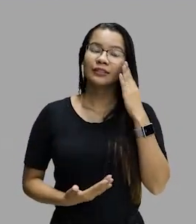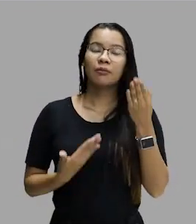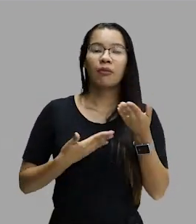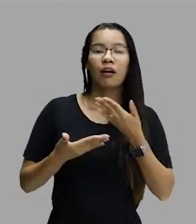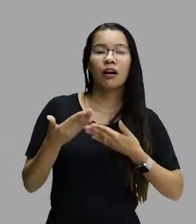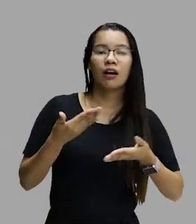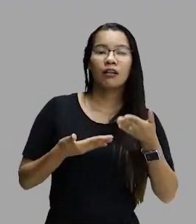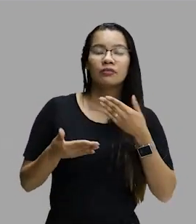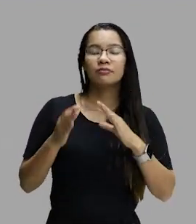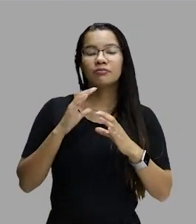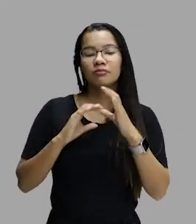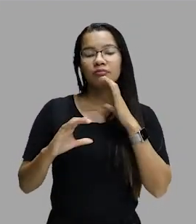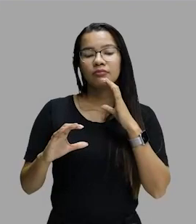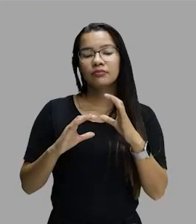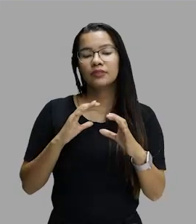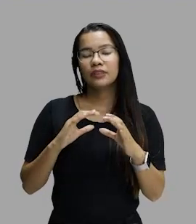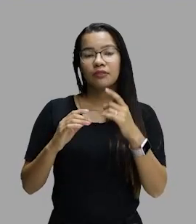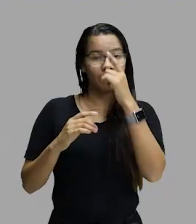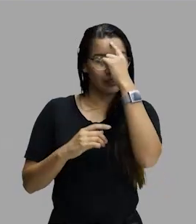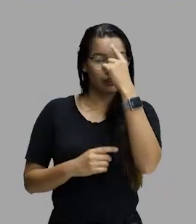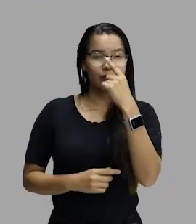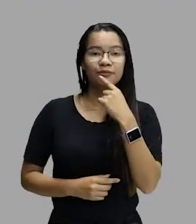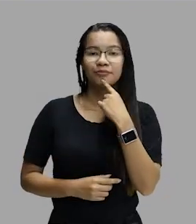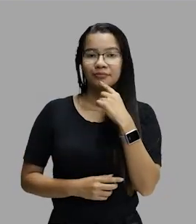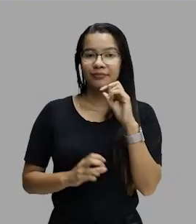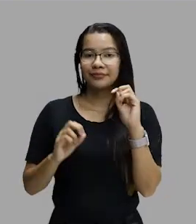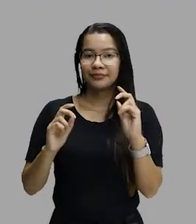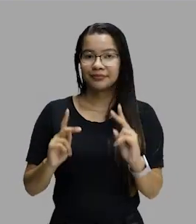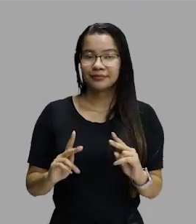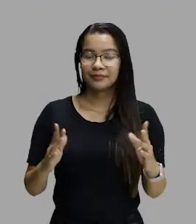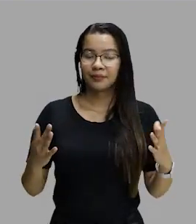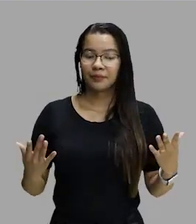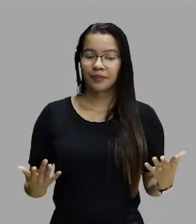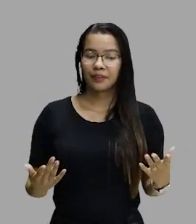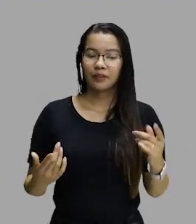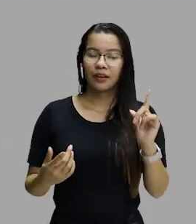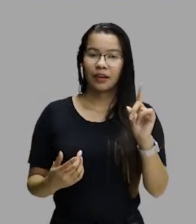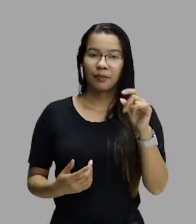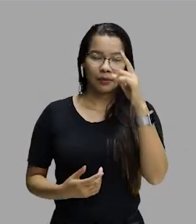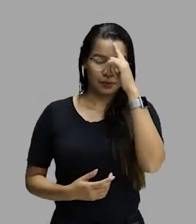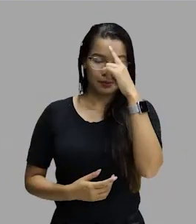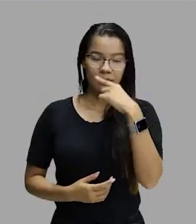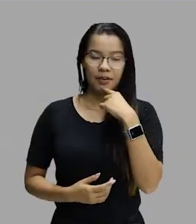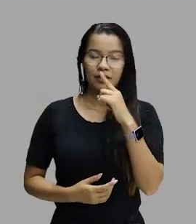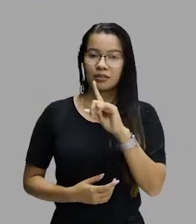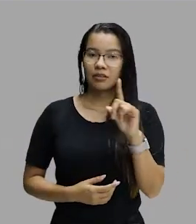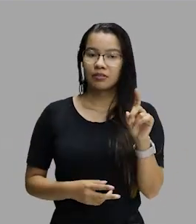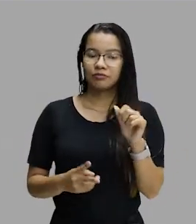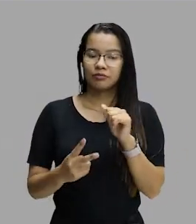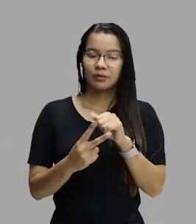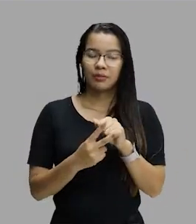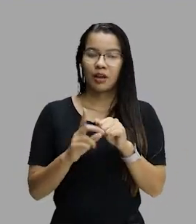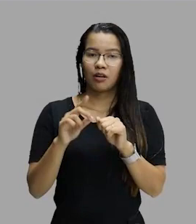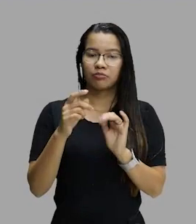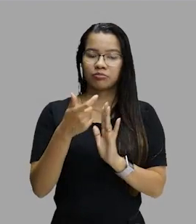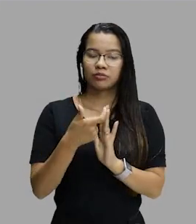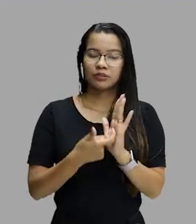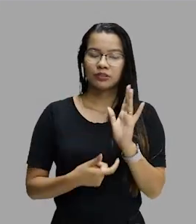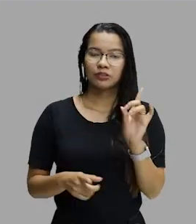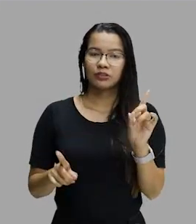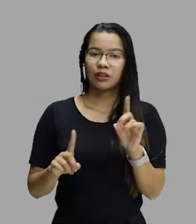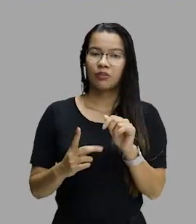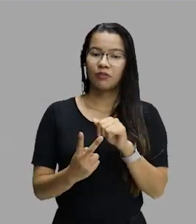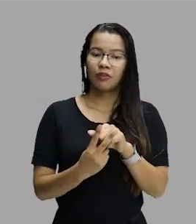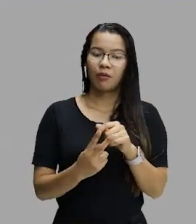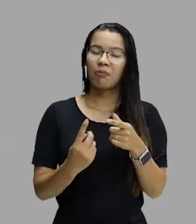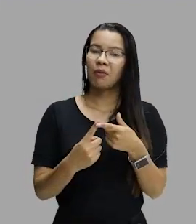interação comunicativa desta figura, né, dessa imagem. Então, aqui é uma imagem não verbal, é um texto não verbal. Por